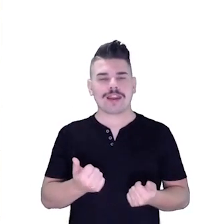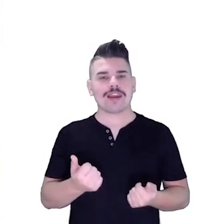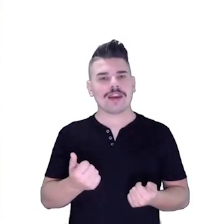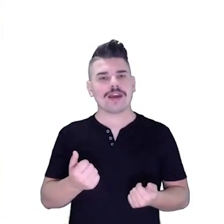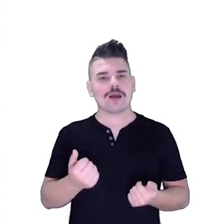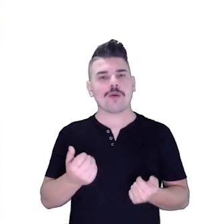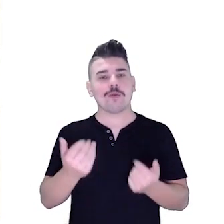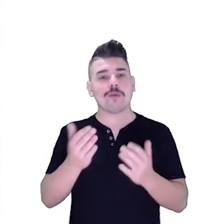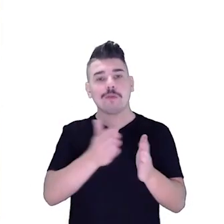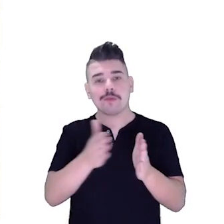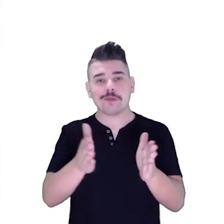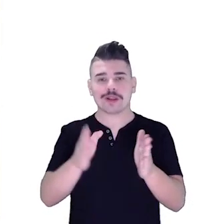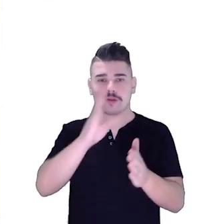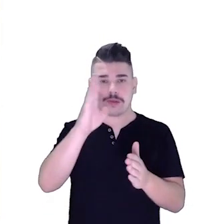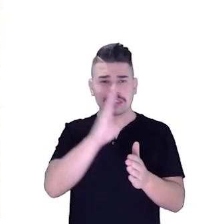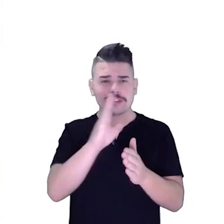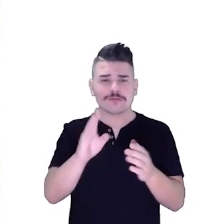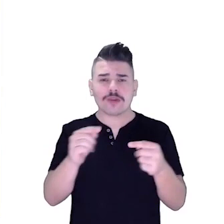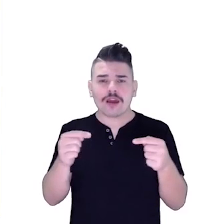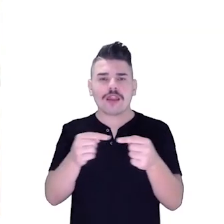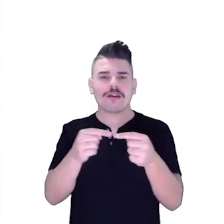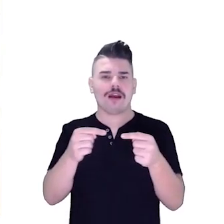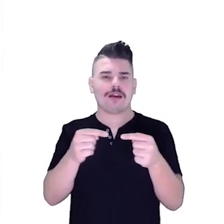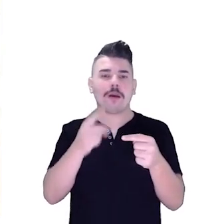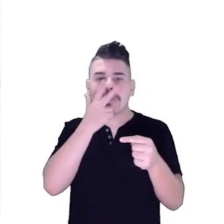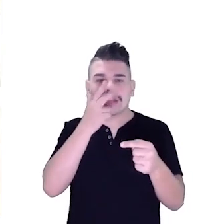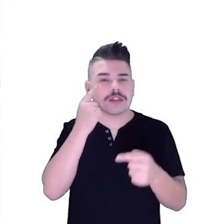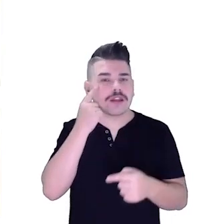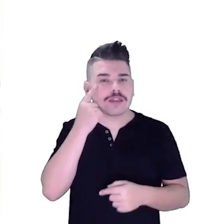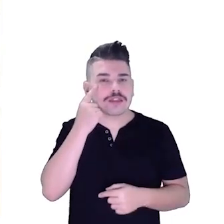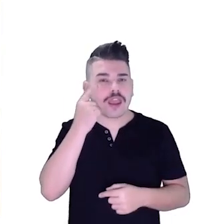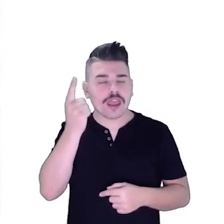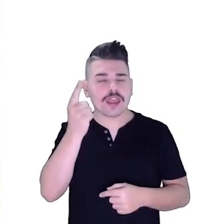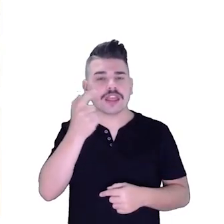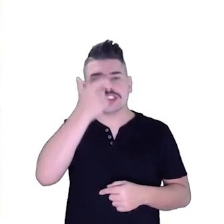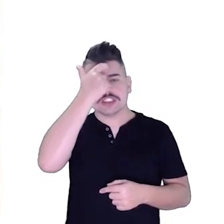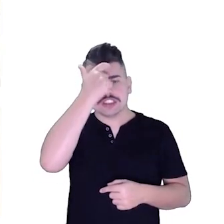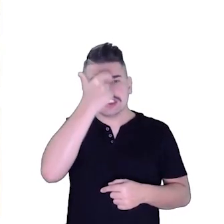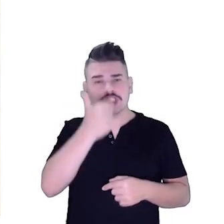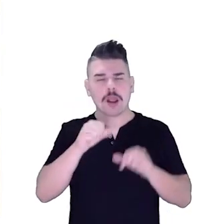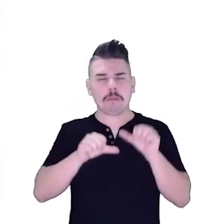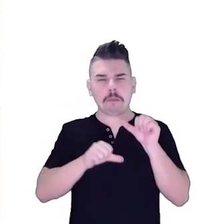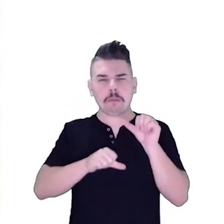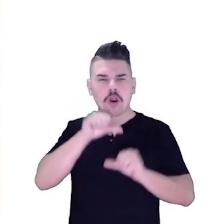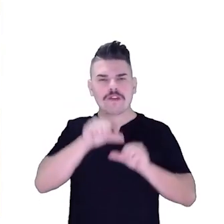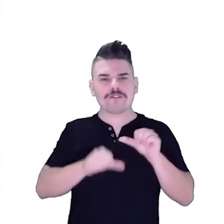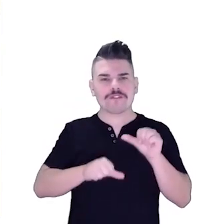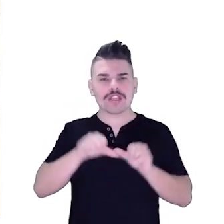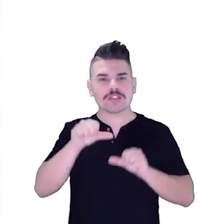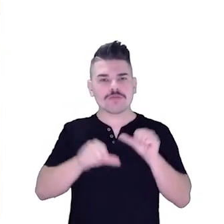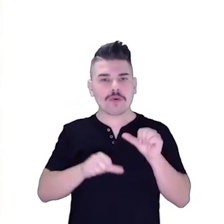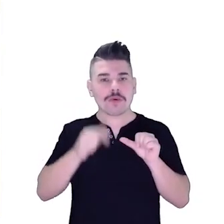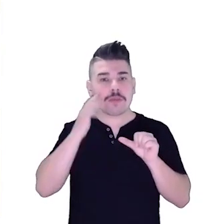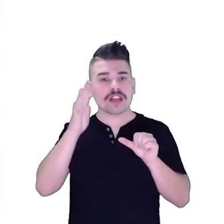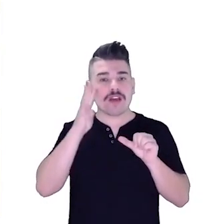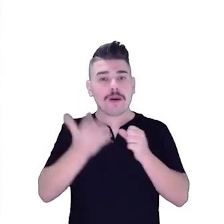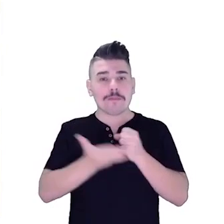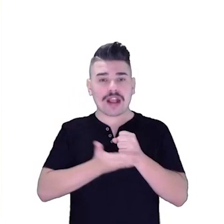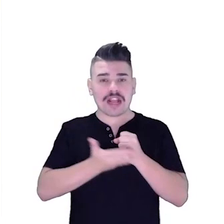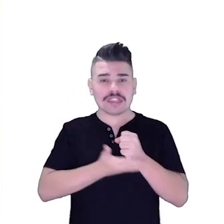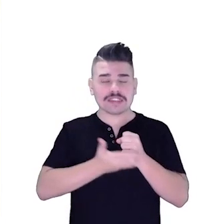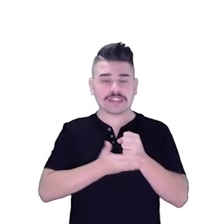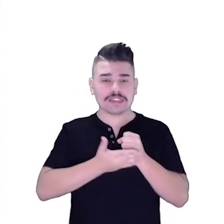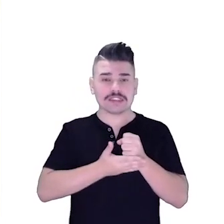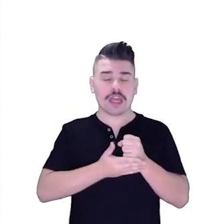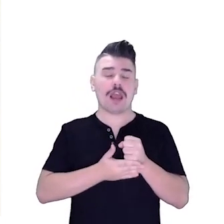ainda muito ligado, né, a ideia de dimorfismo sexual como base e de alguém que